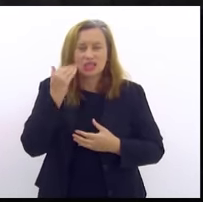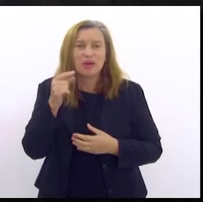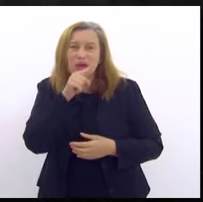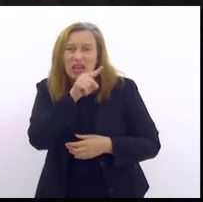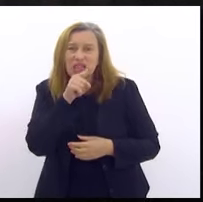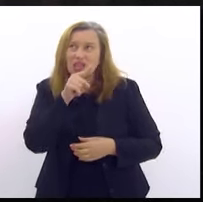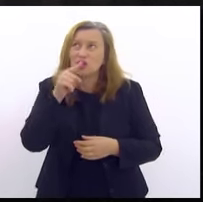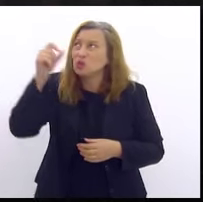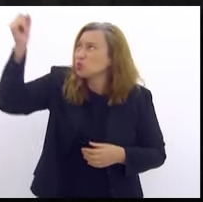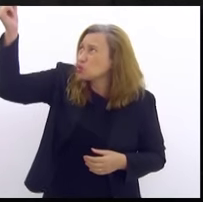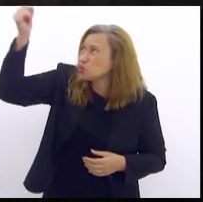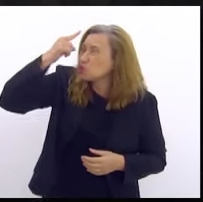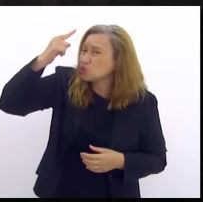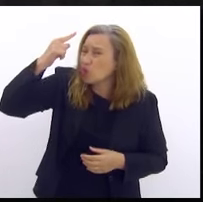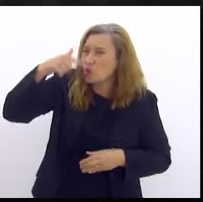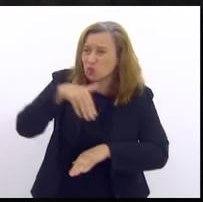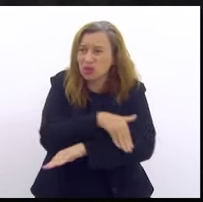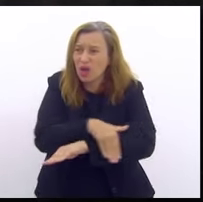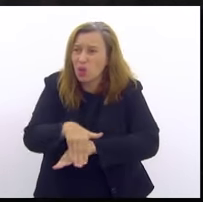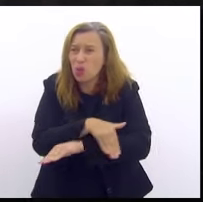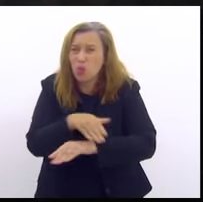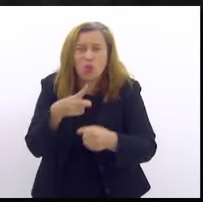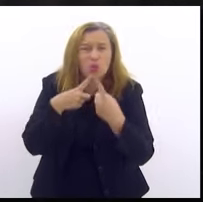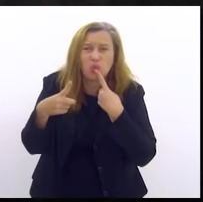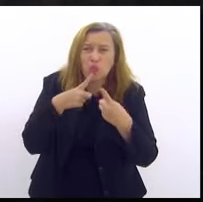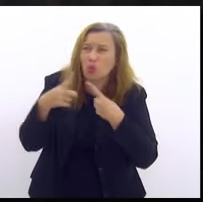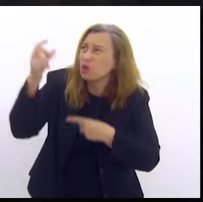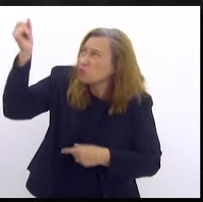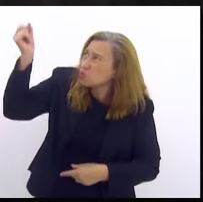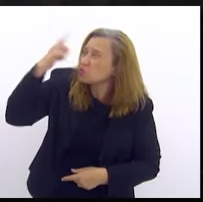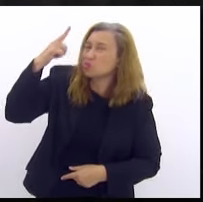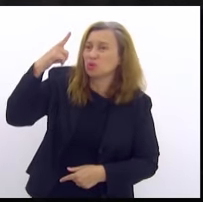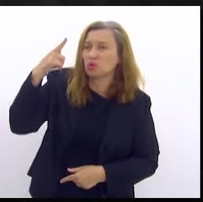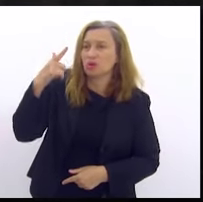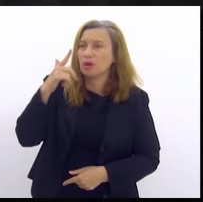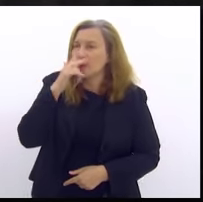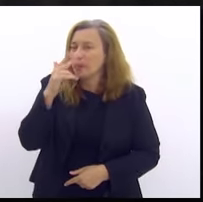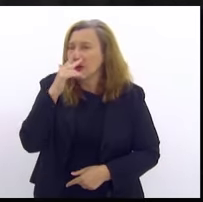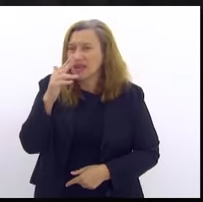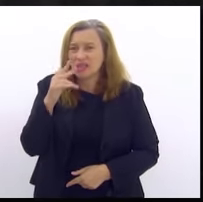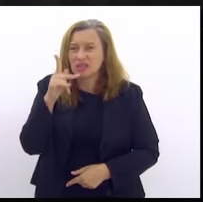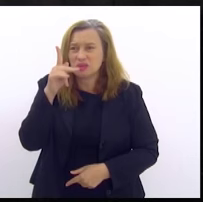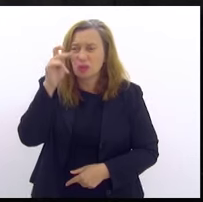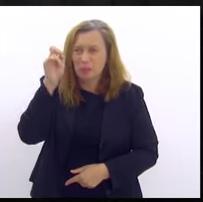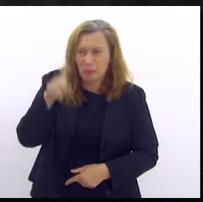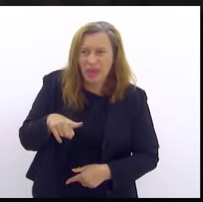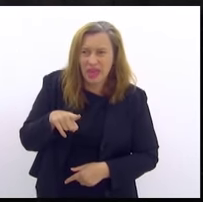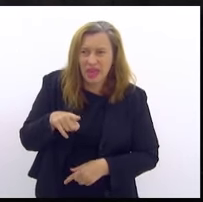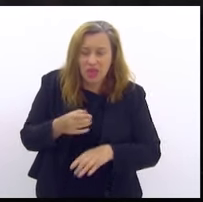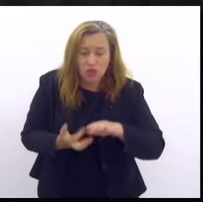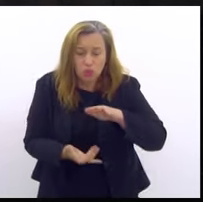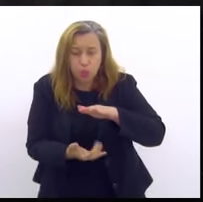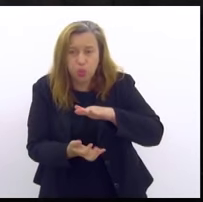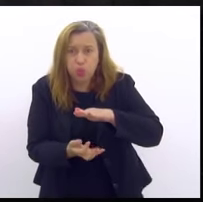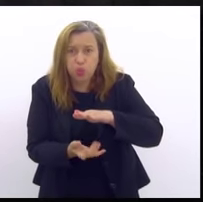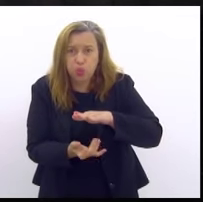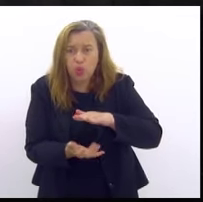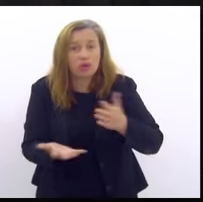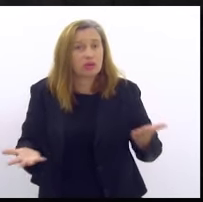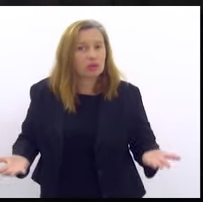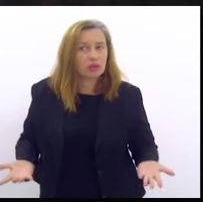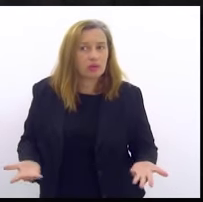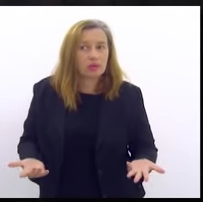sol, no asfalto, nesse sol no asfalto, parece que seus pés estão fritando.